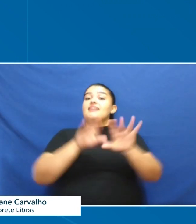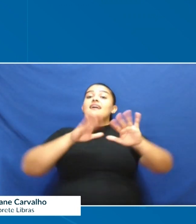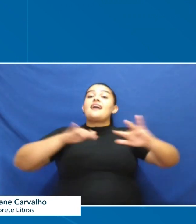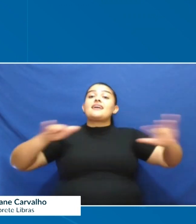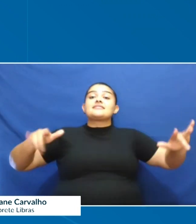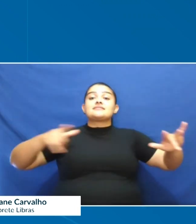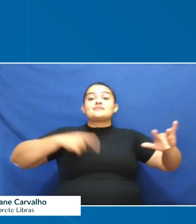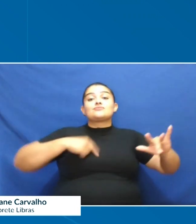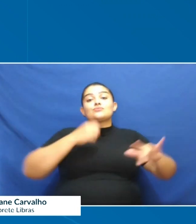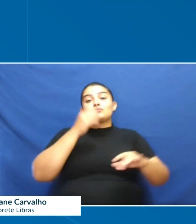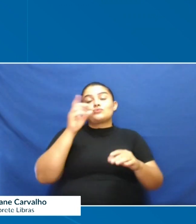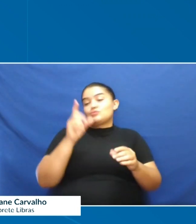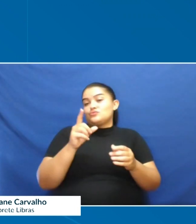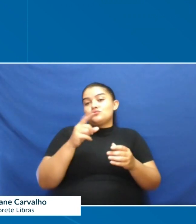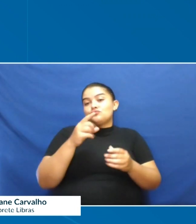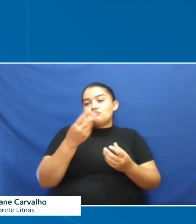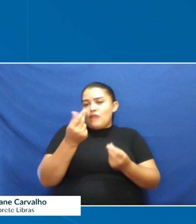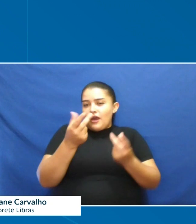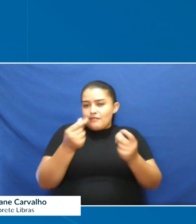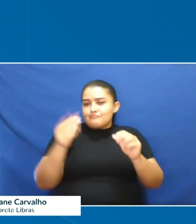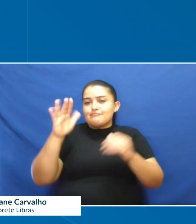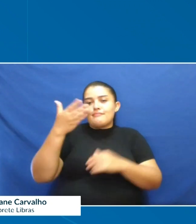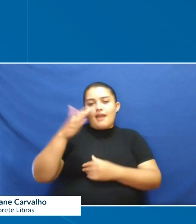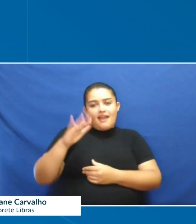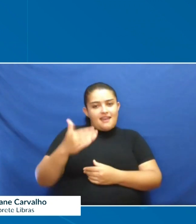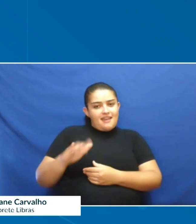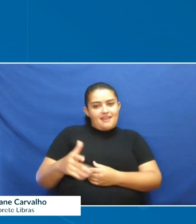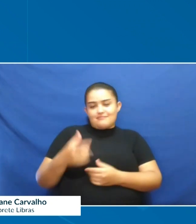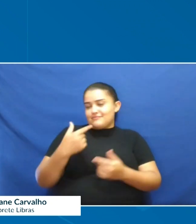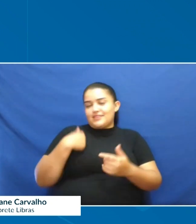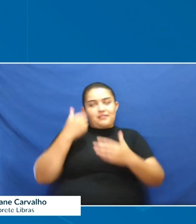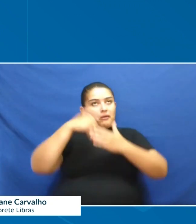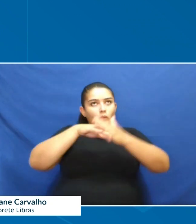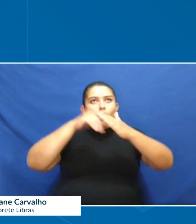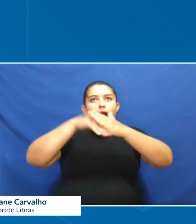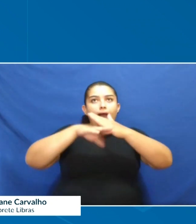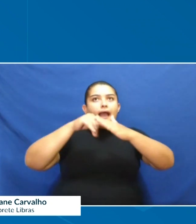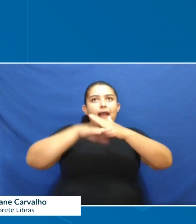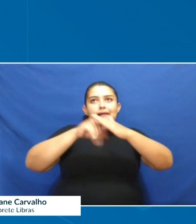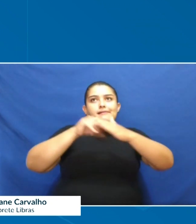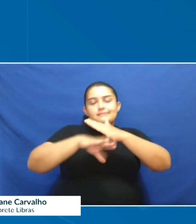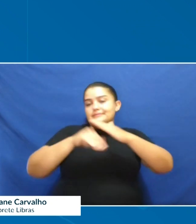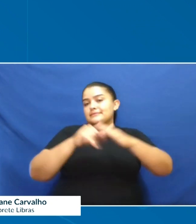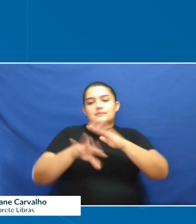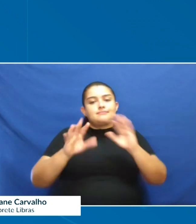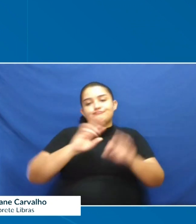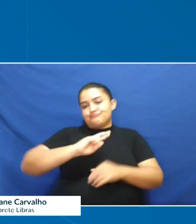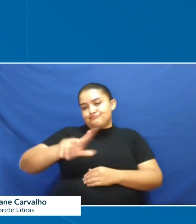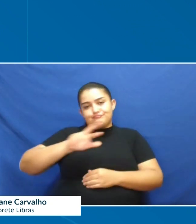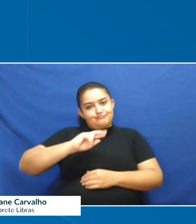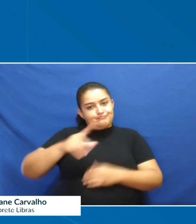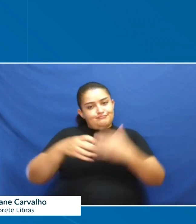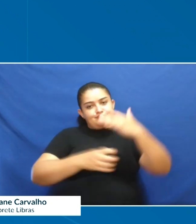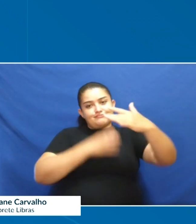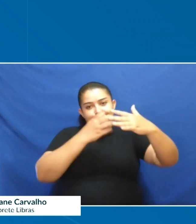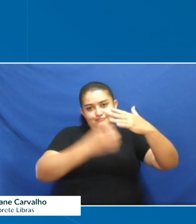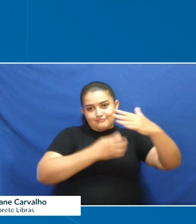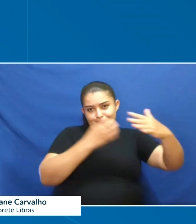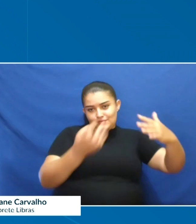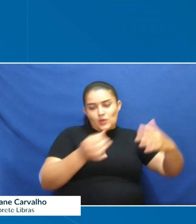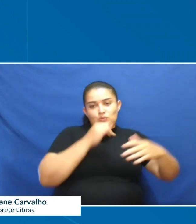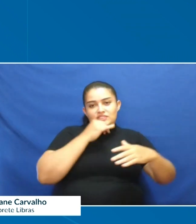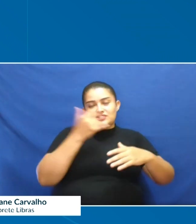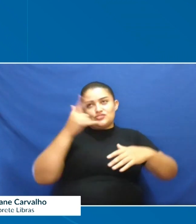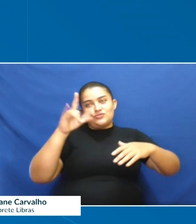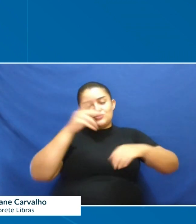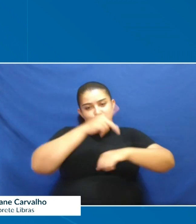um baixo custo, porque você não carregará estoques enormes por todo o planeta. Vamos supor, imagina uma empresa multinacional,